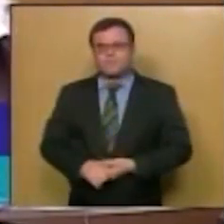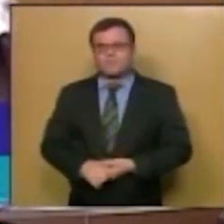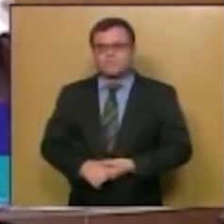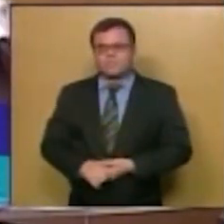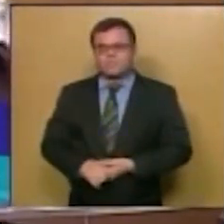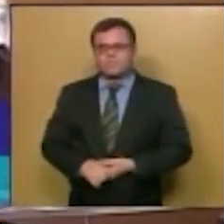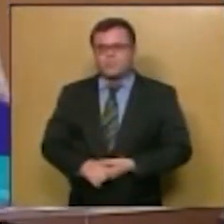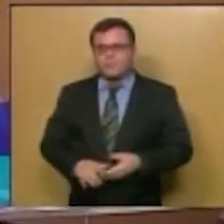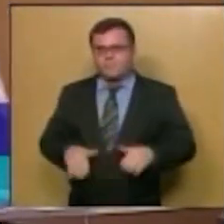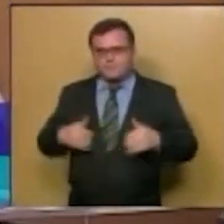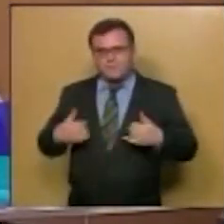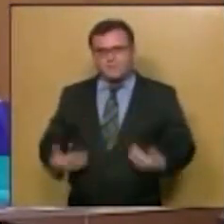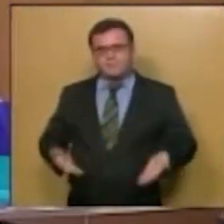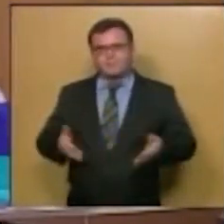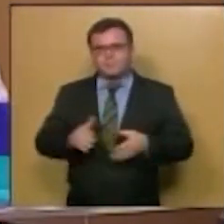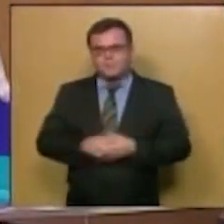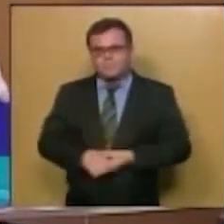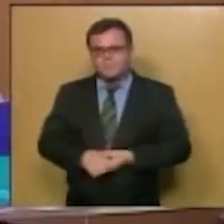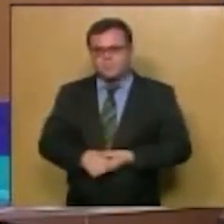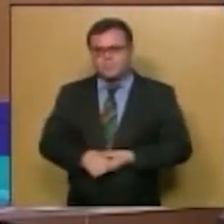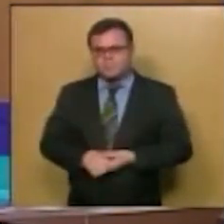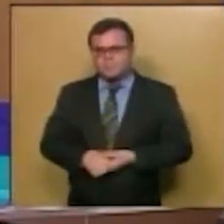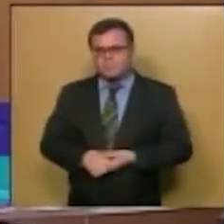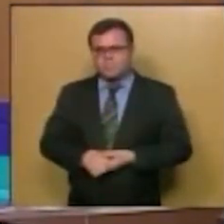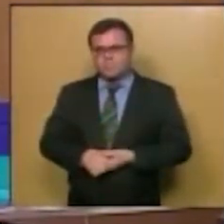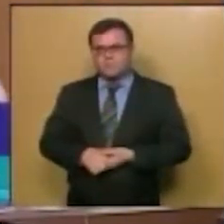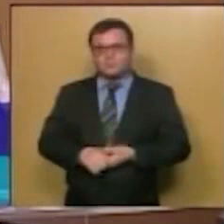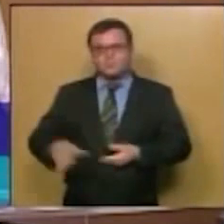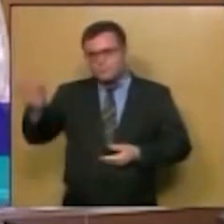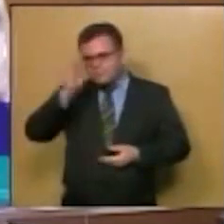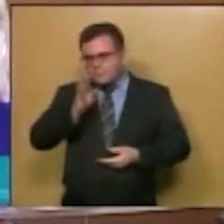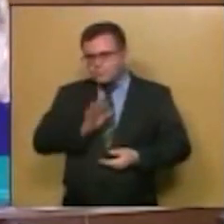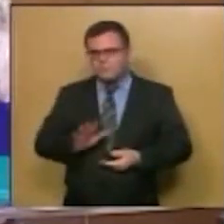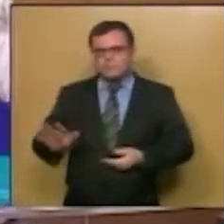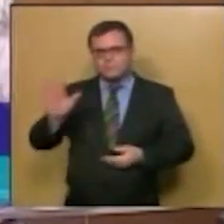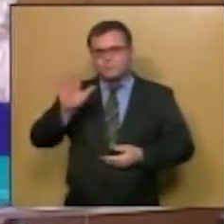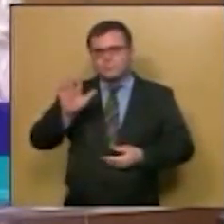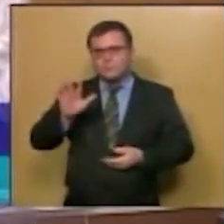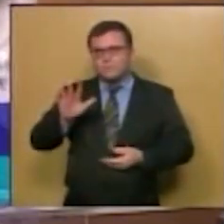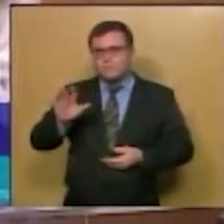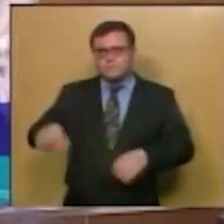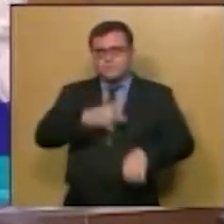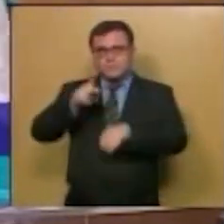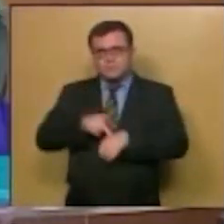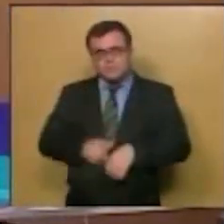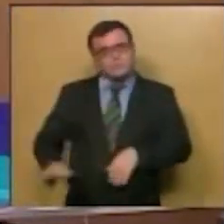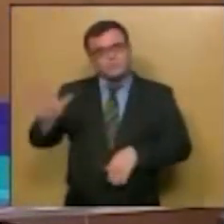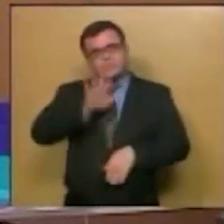tanto junto nações inteiras sequestrada amontoados em